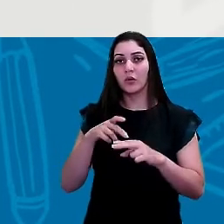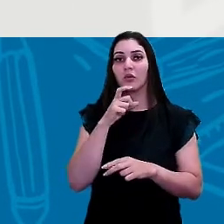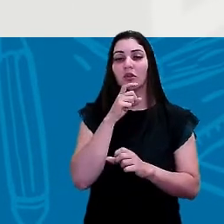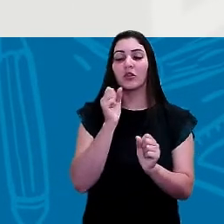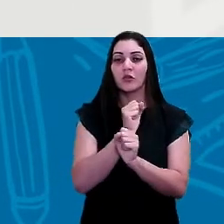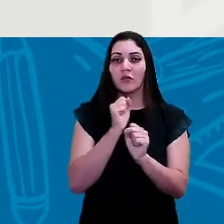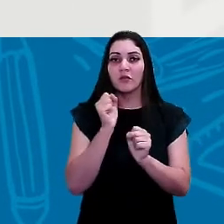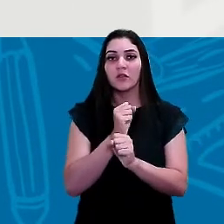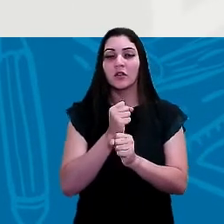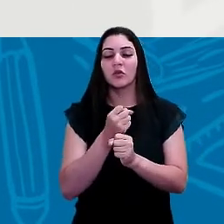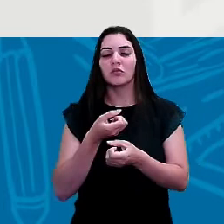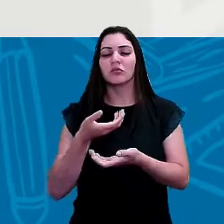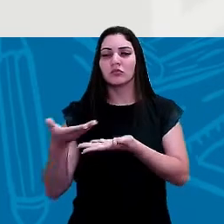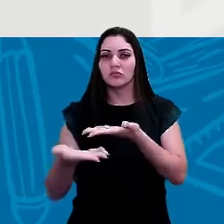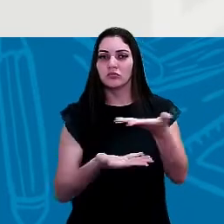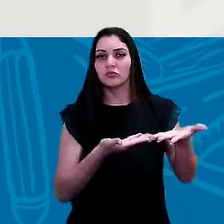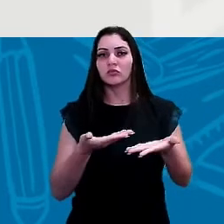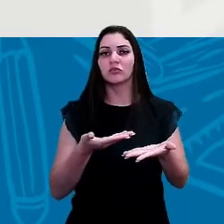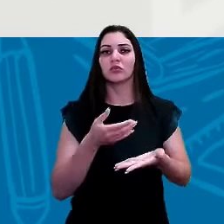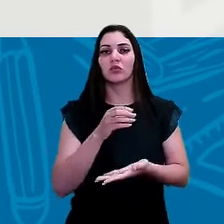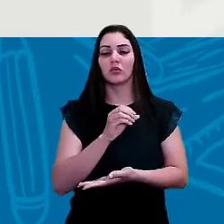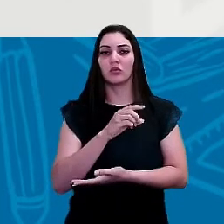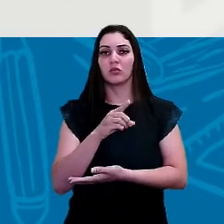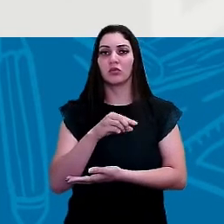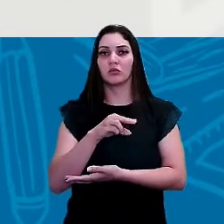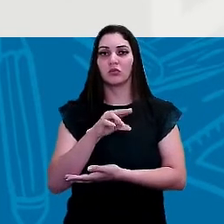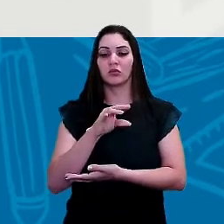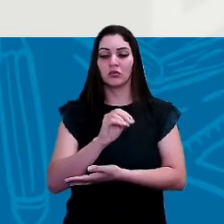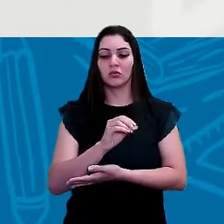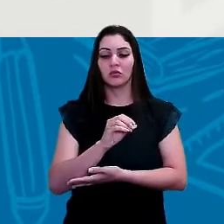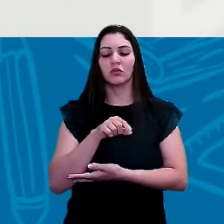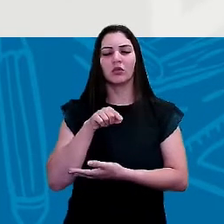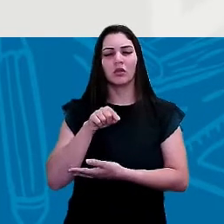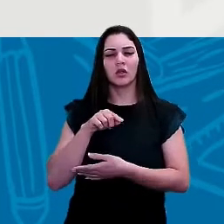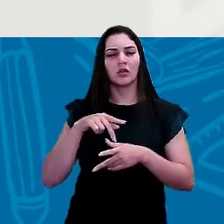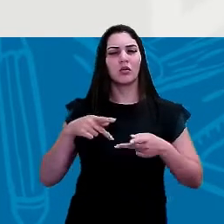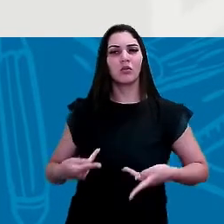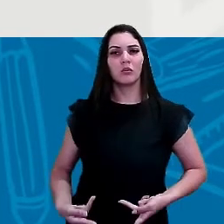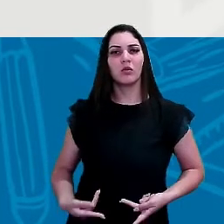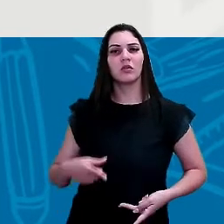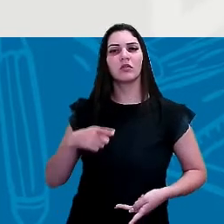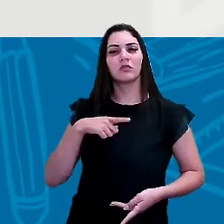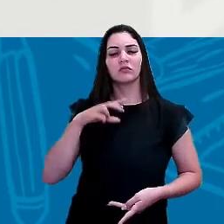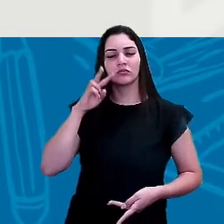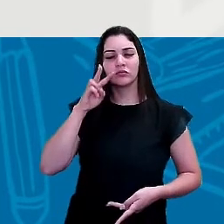ozônio. O ser humano intensificou o aumento desse buraco através da produção exagerada de gás.